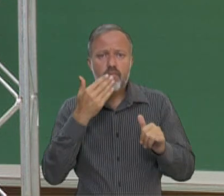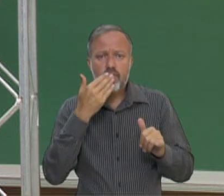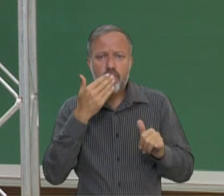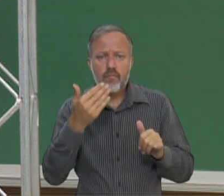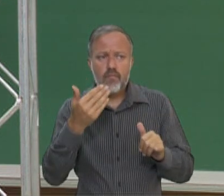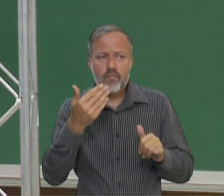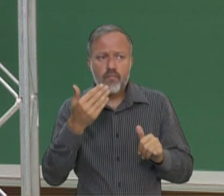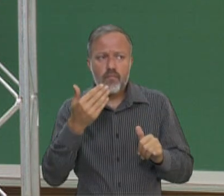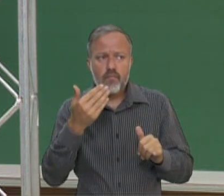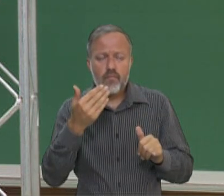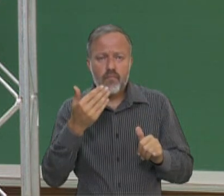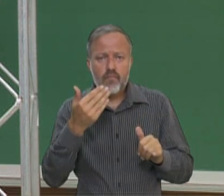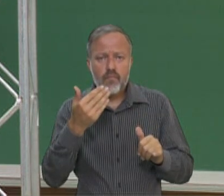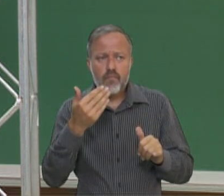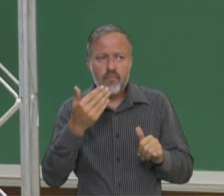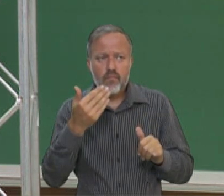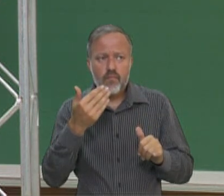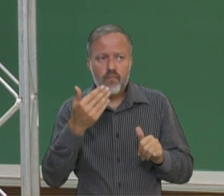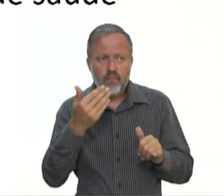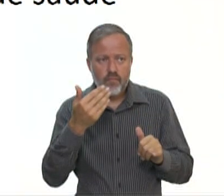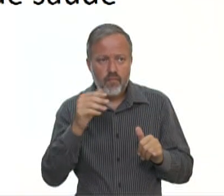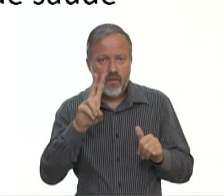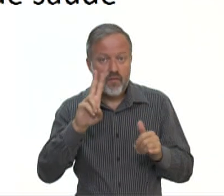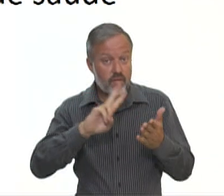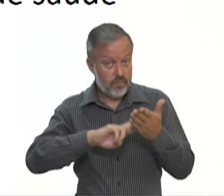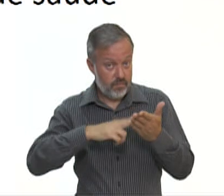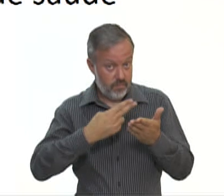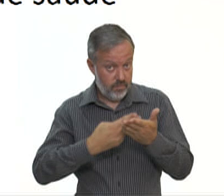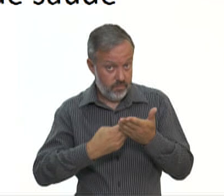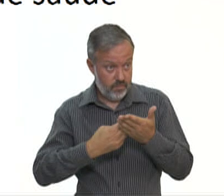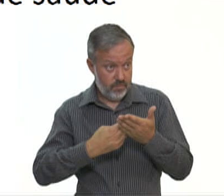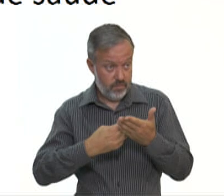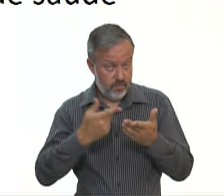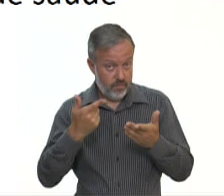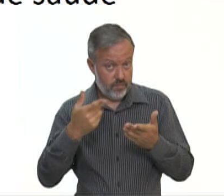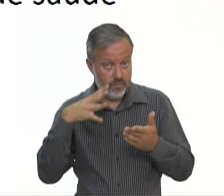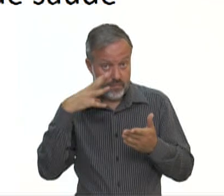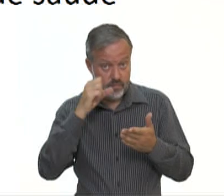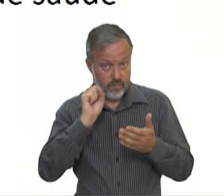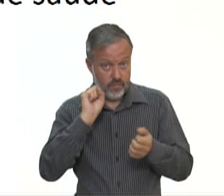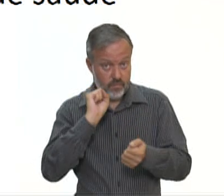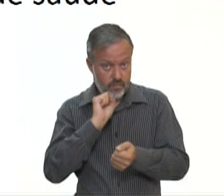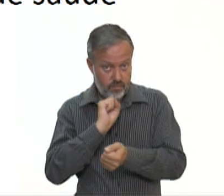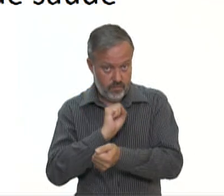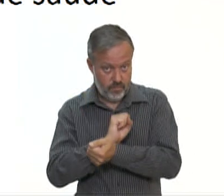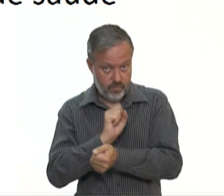vocês façam essa pequena tradução. Vou dar um tempinho para vocês fazerem e já voltamos.